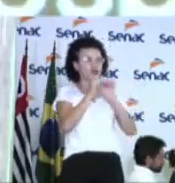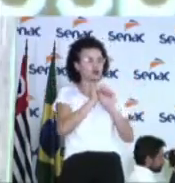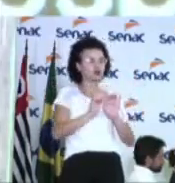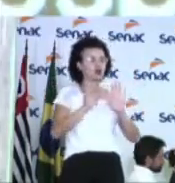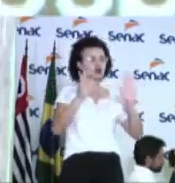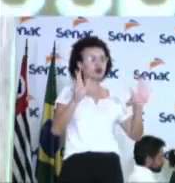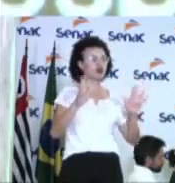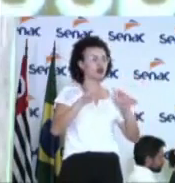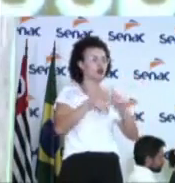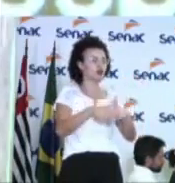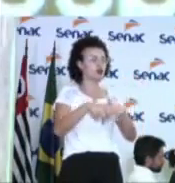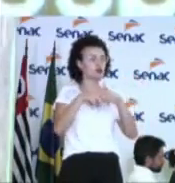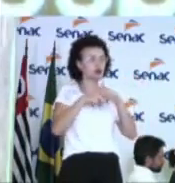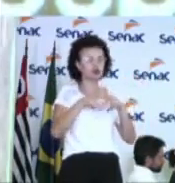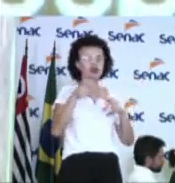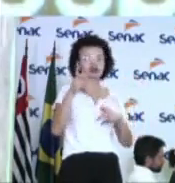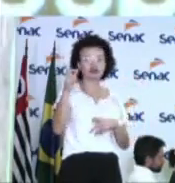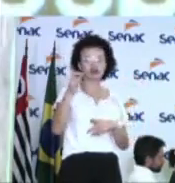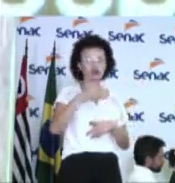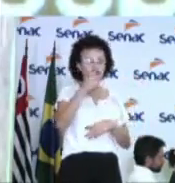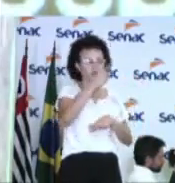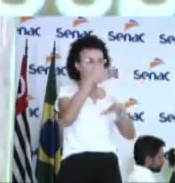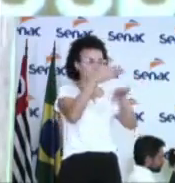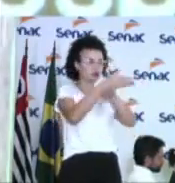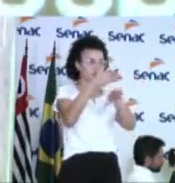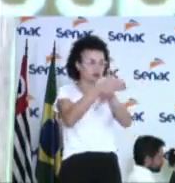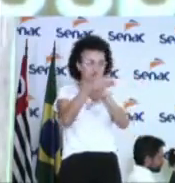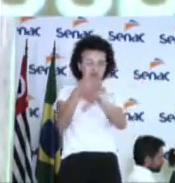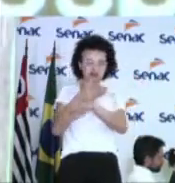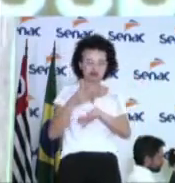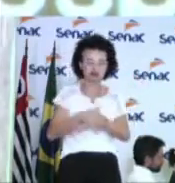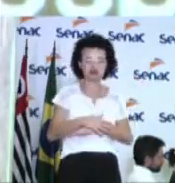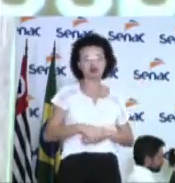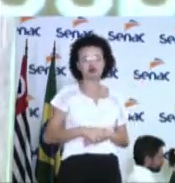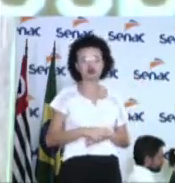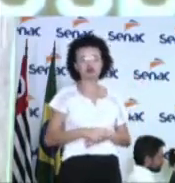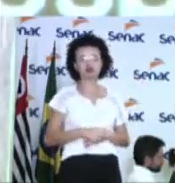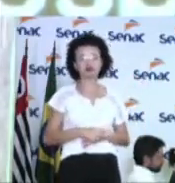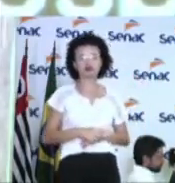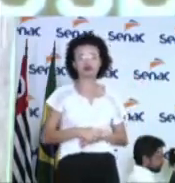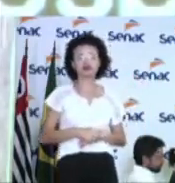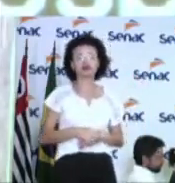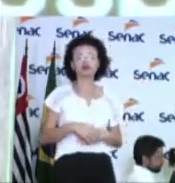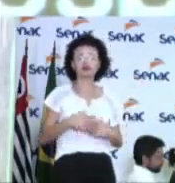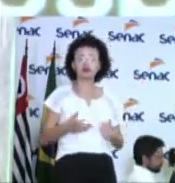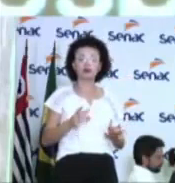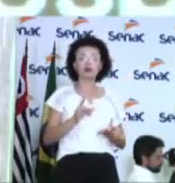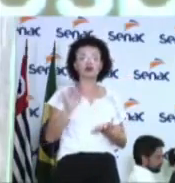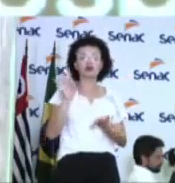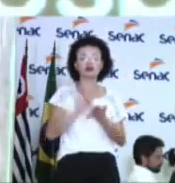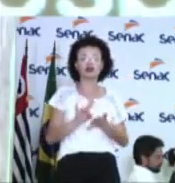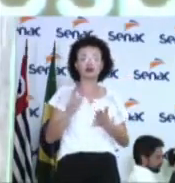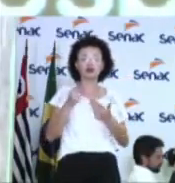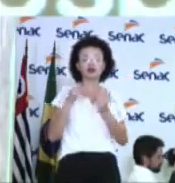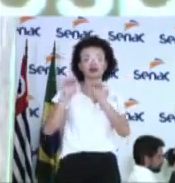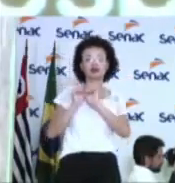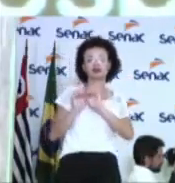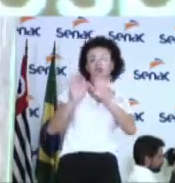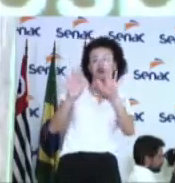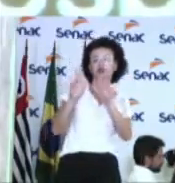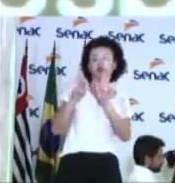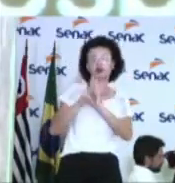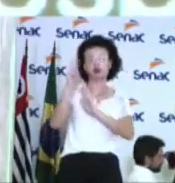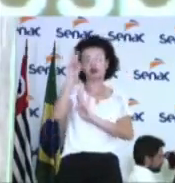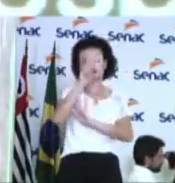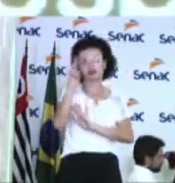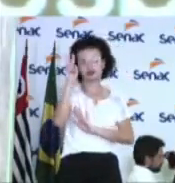por essa, enfim, audiência e tudo que gerou e tudo que aconteceu. Mas acho que a gente, na verdade, é muito mais amplo, na verdade, a história do